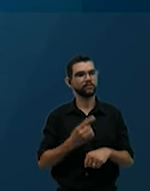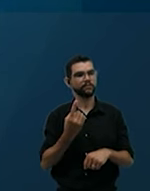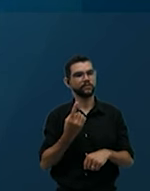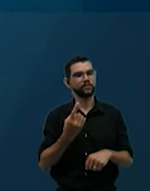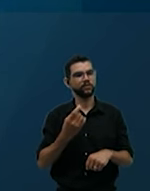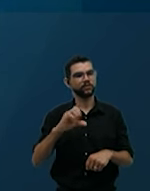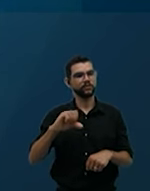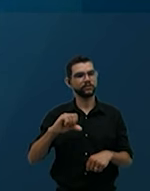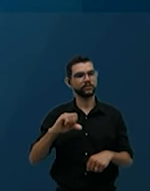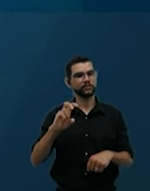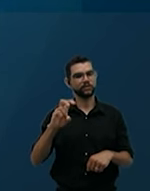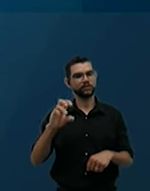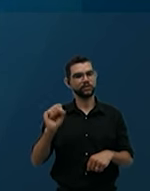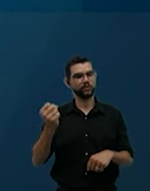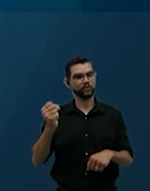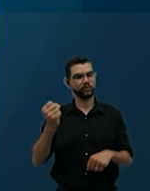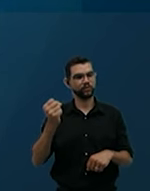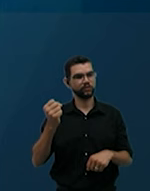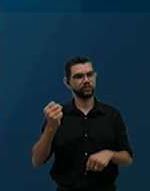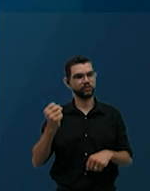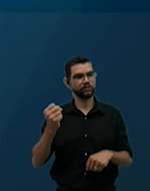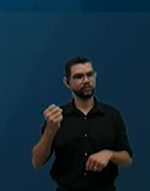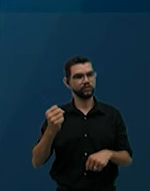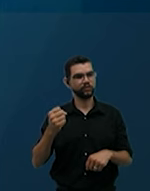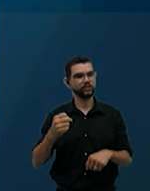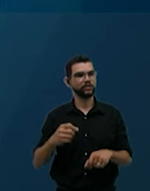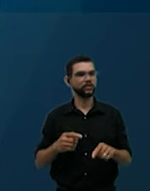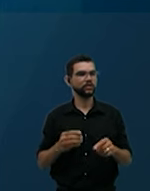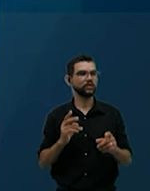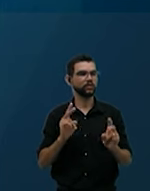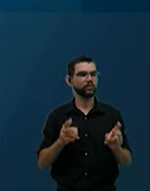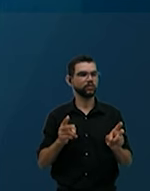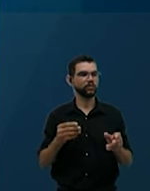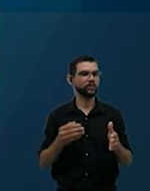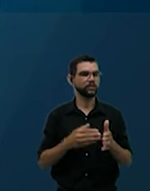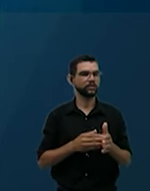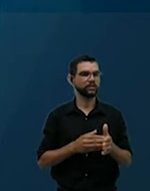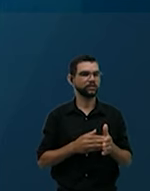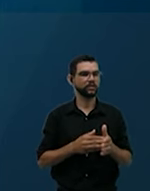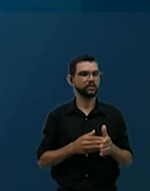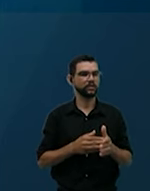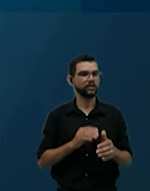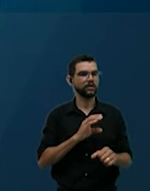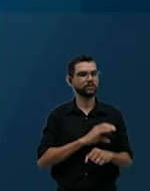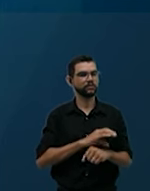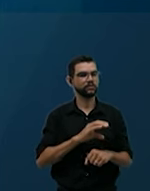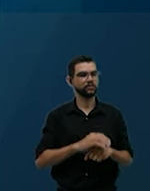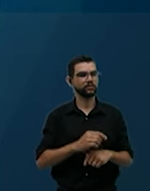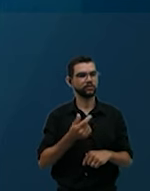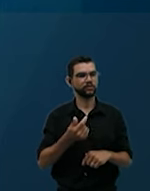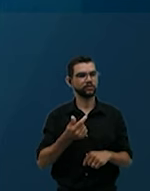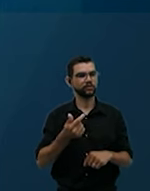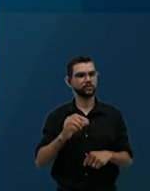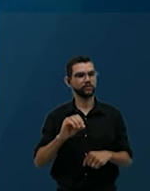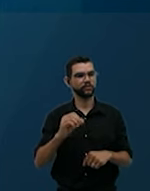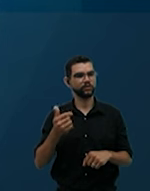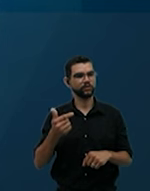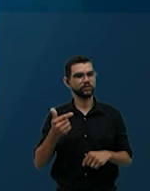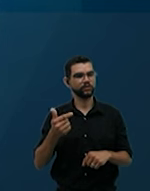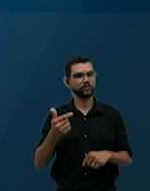2002, pois o que se postula na ação é a compensação pelos danos morais por atos